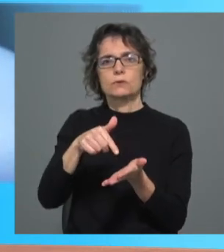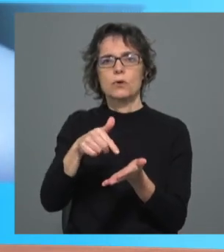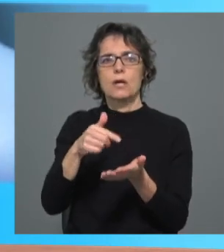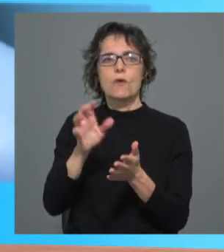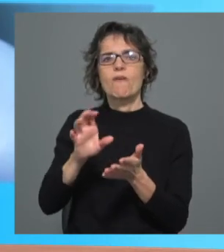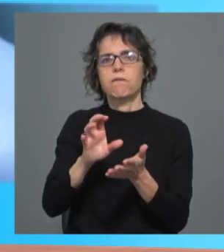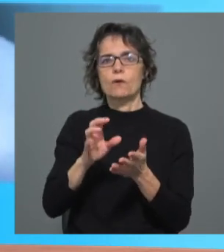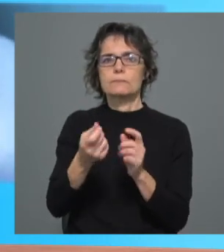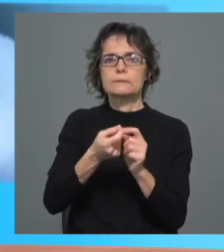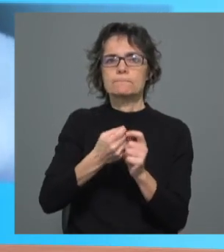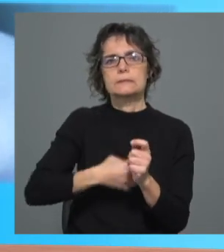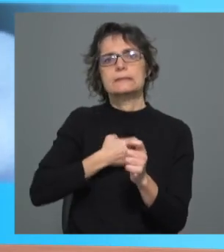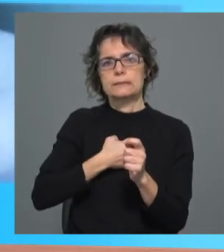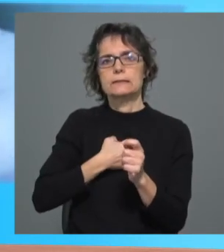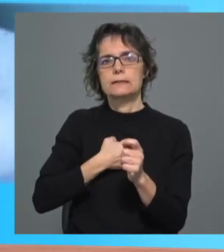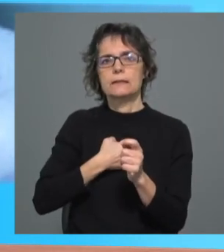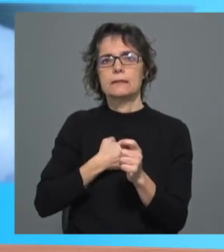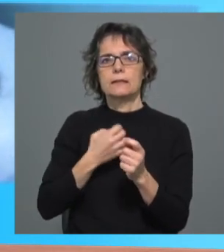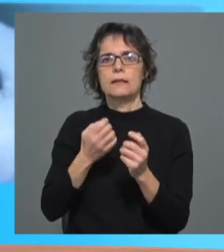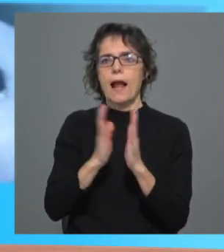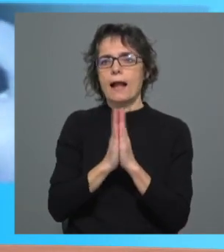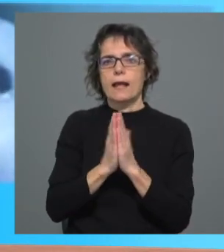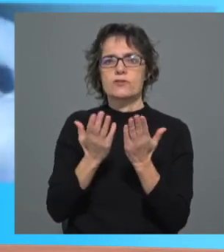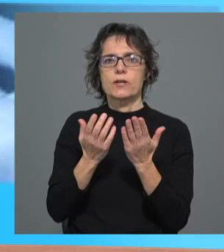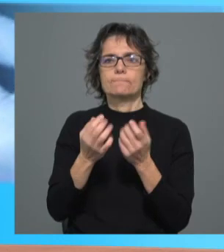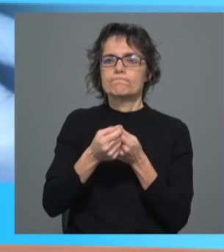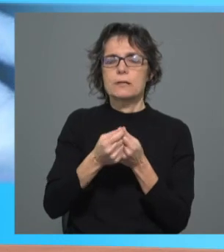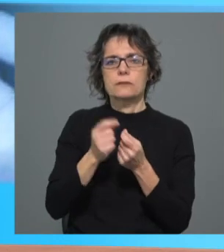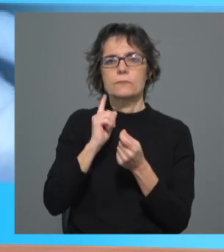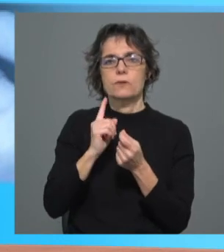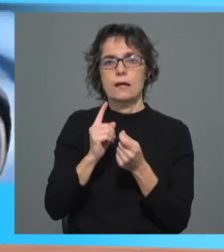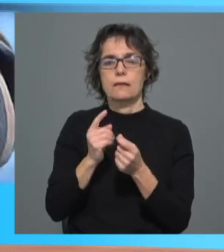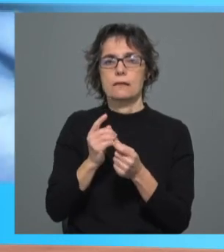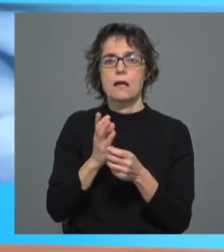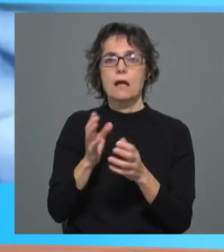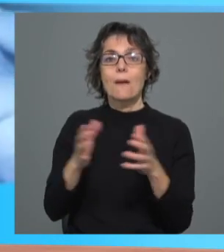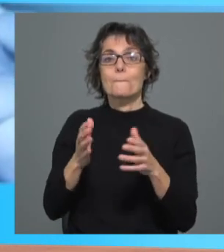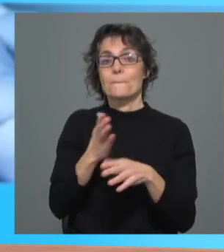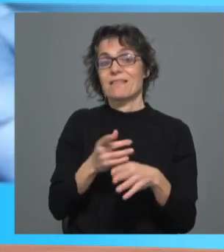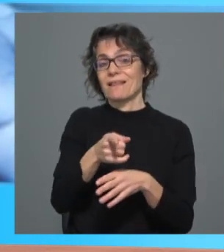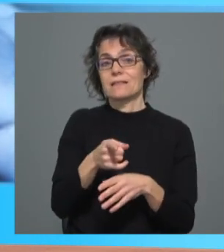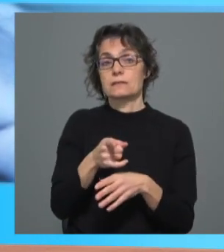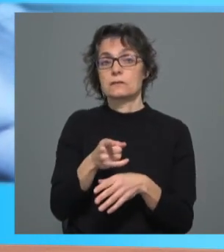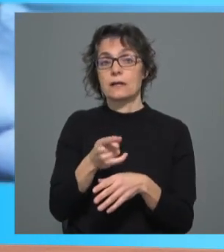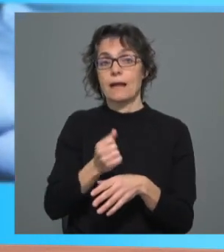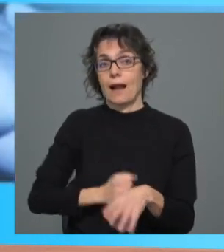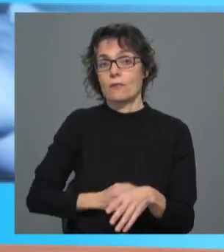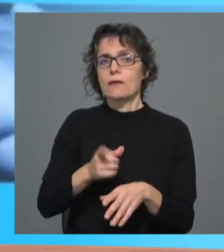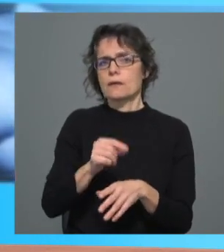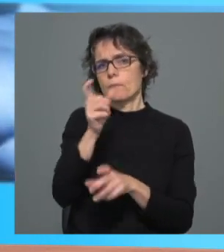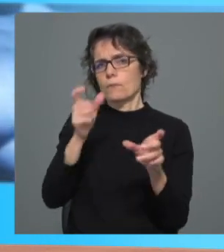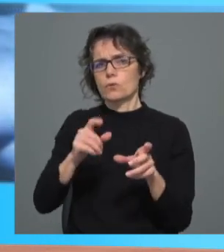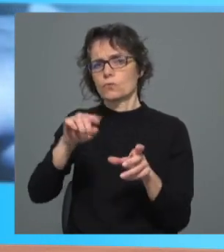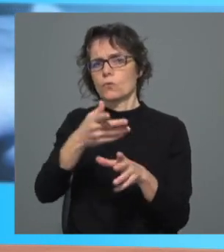a Igreja, quase metade é católico, mas com todo o povo.